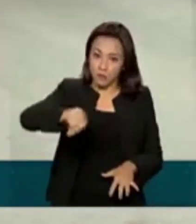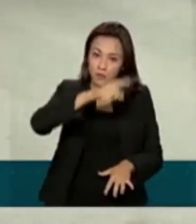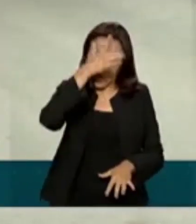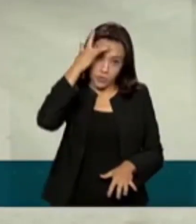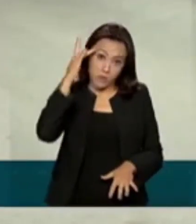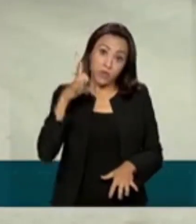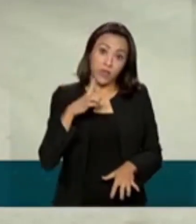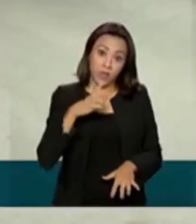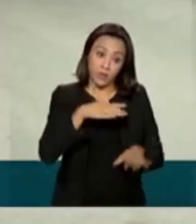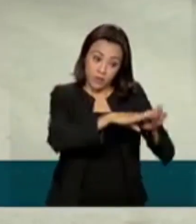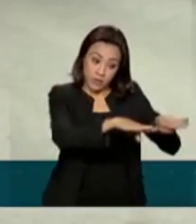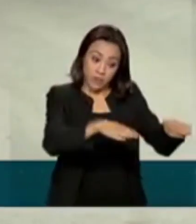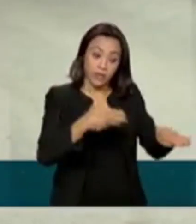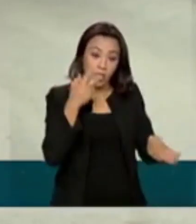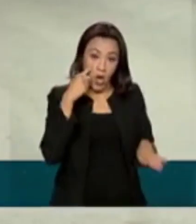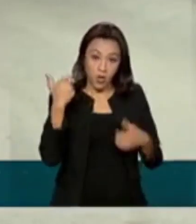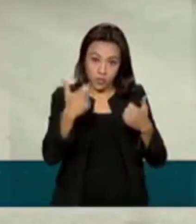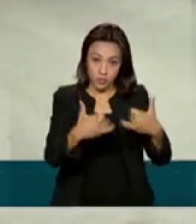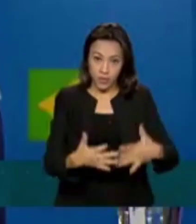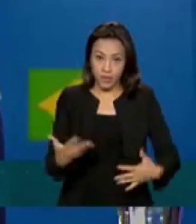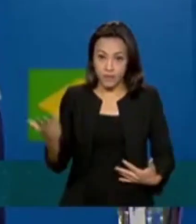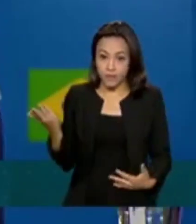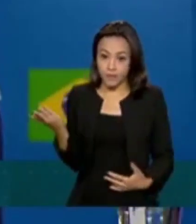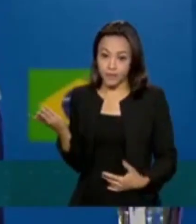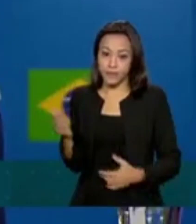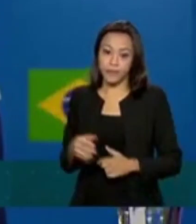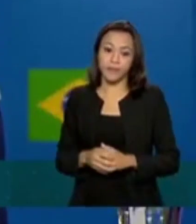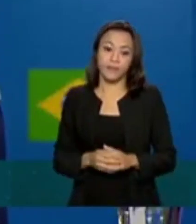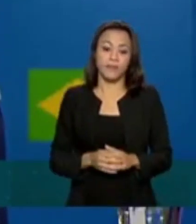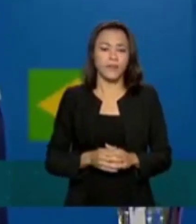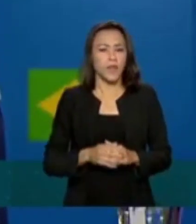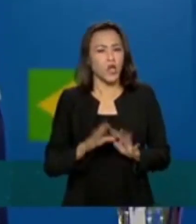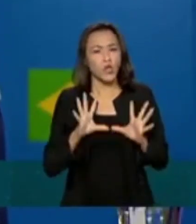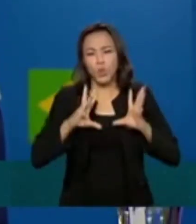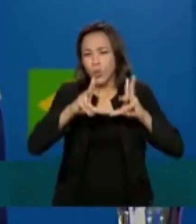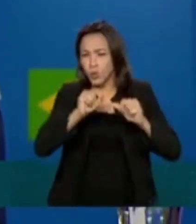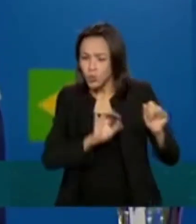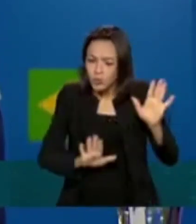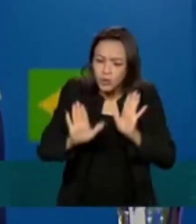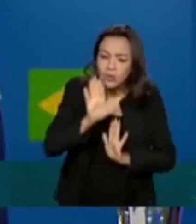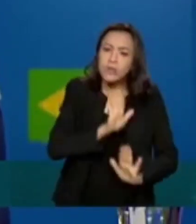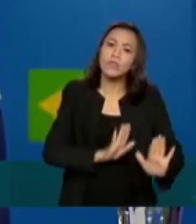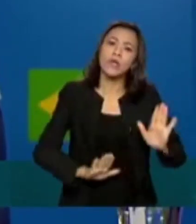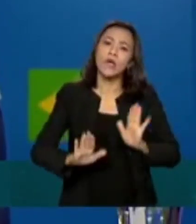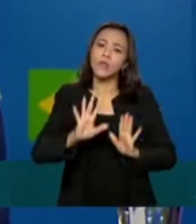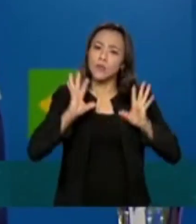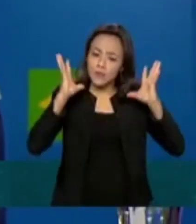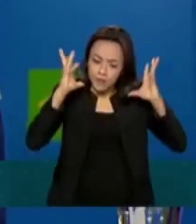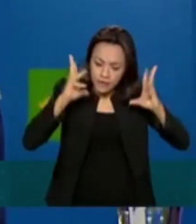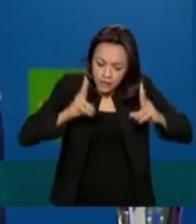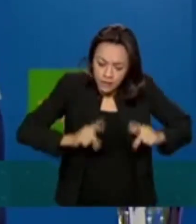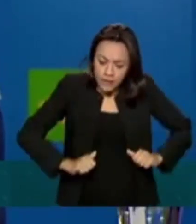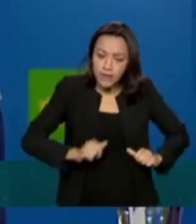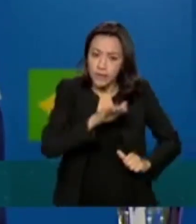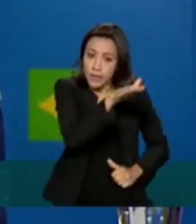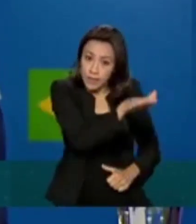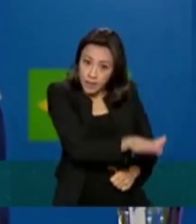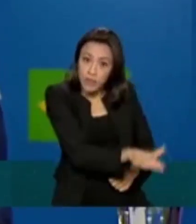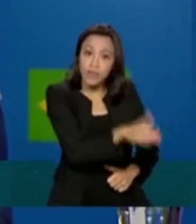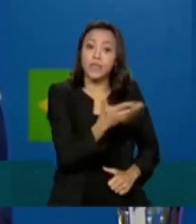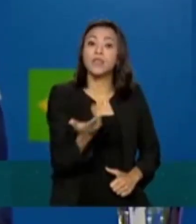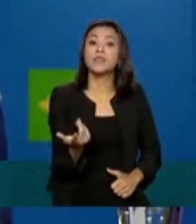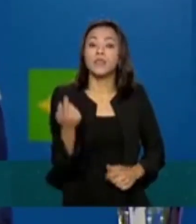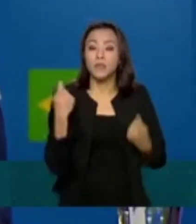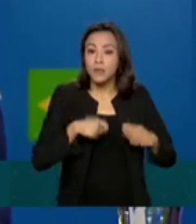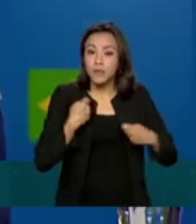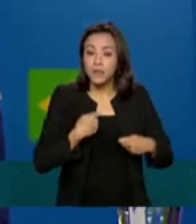crianças com monkeypox. Vamos ouvir. Todos os cuidados que devem ser feitos com a higienização da criança, o cuidado que